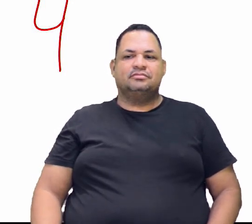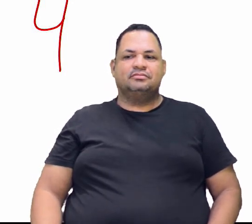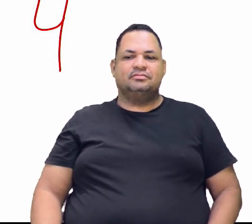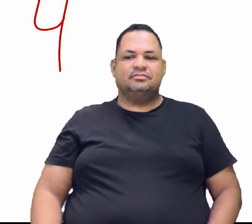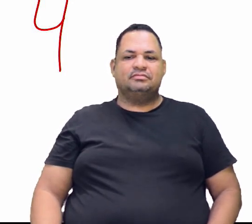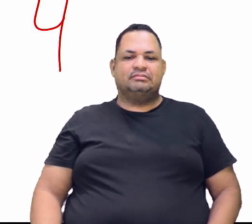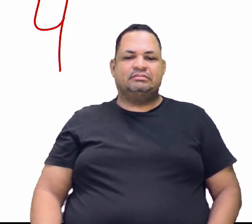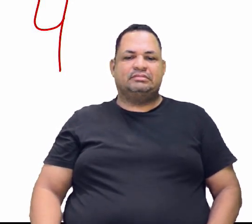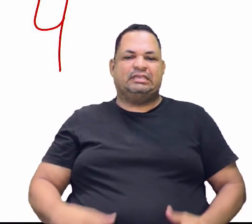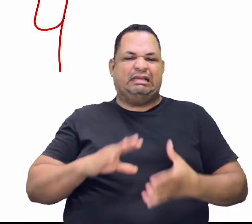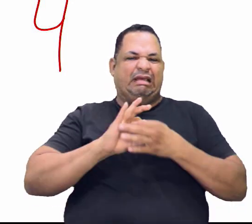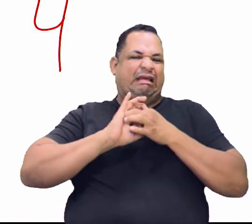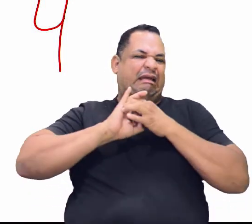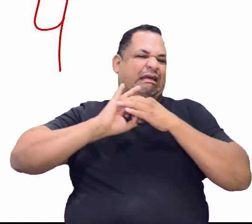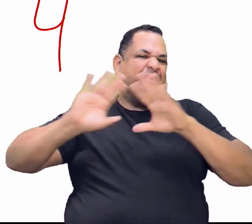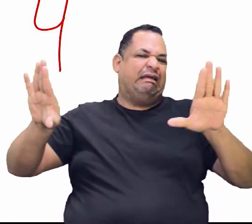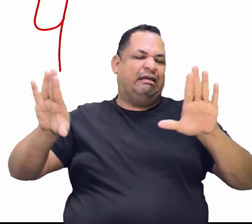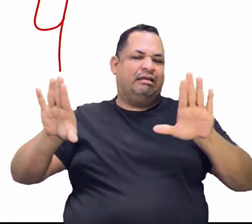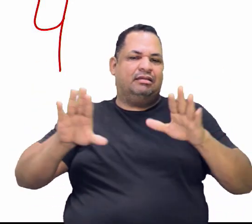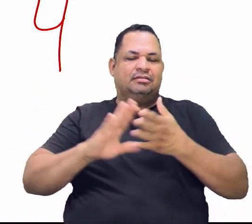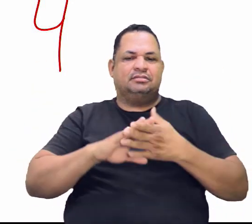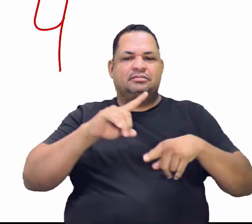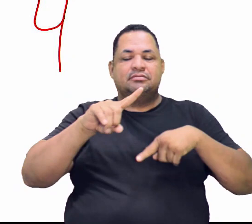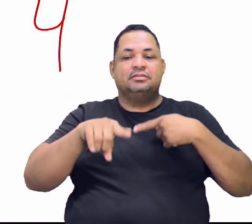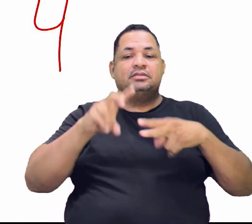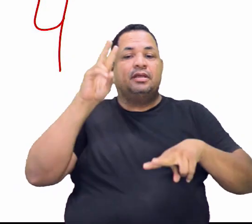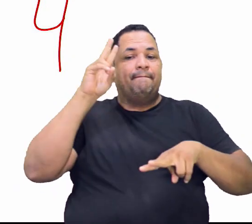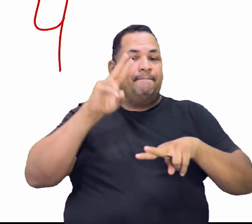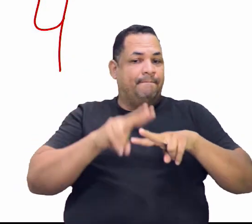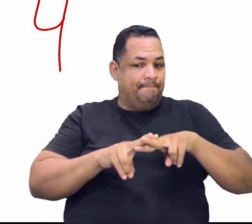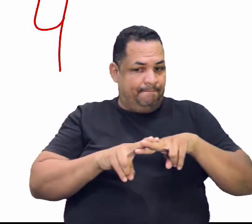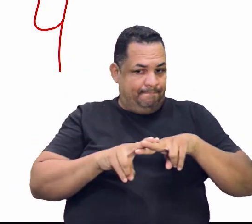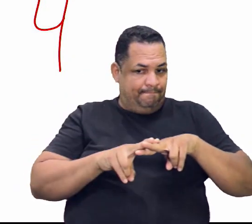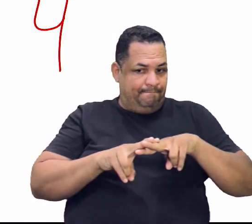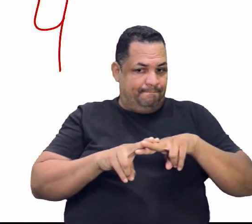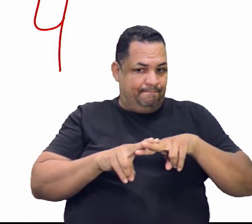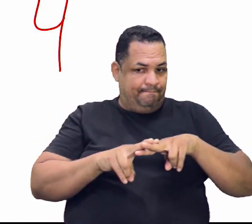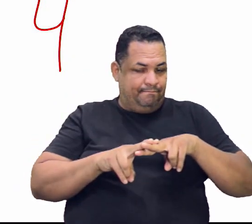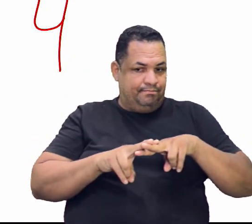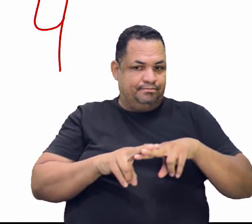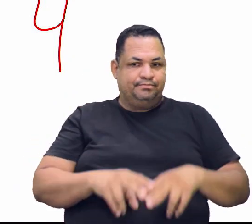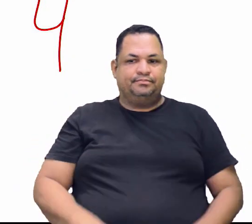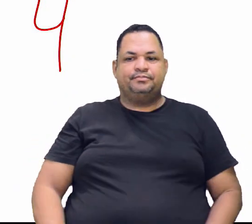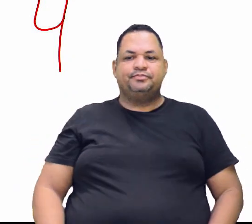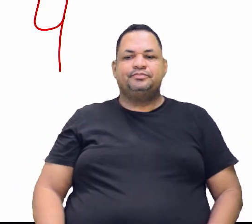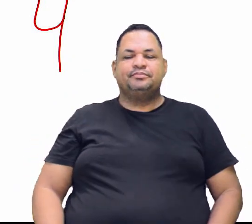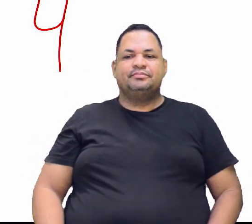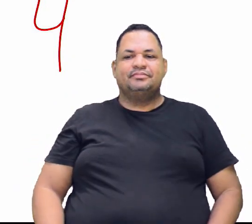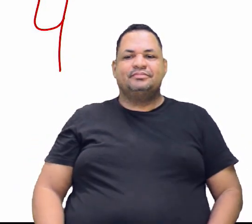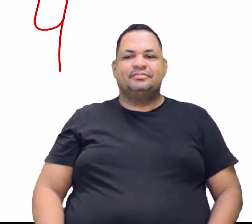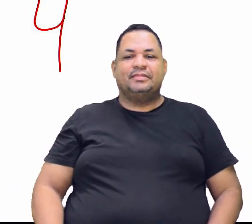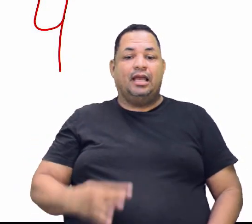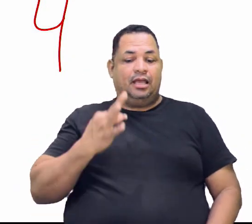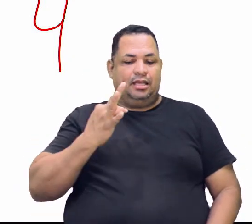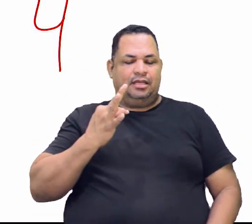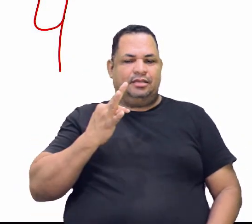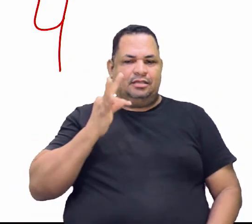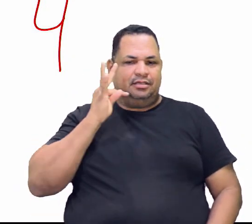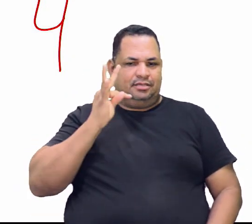o pau da barraca. E aí ele vai ser preso. Agora pior, viu, Sâmio? Ele era